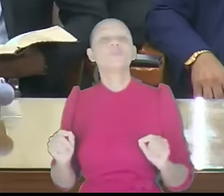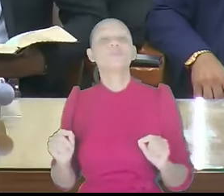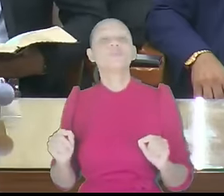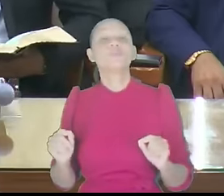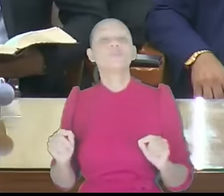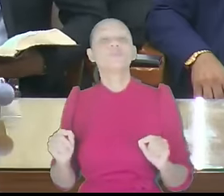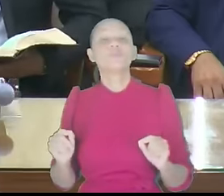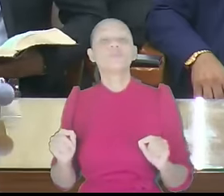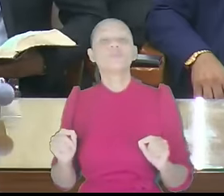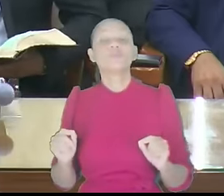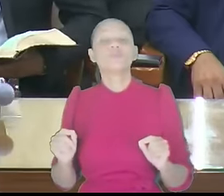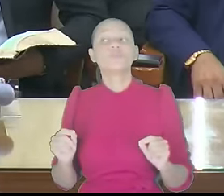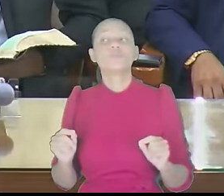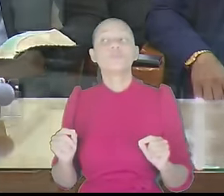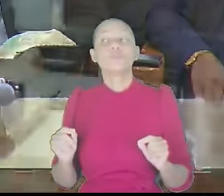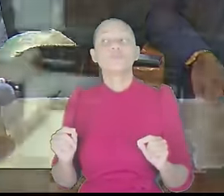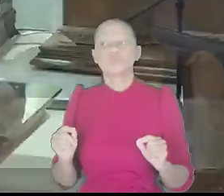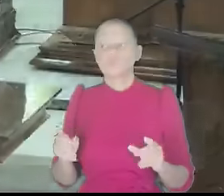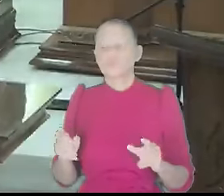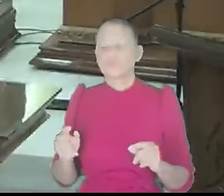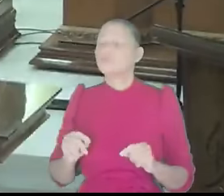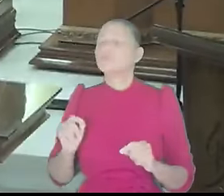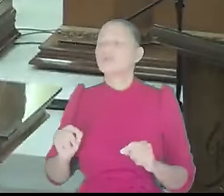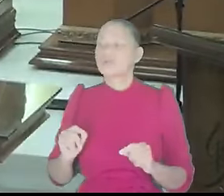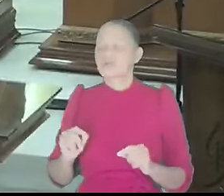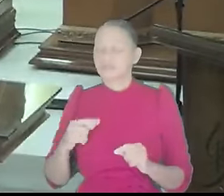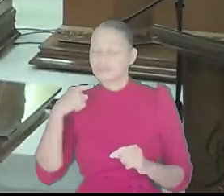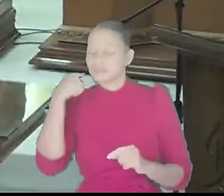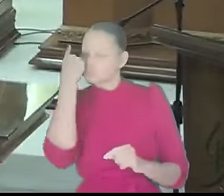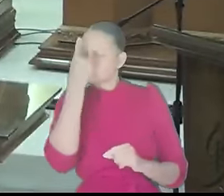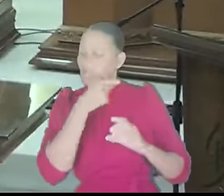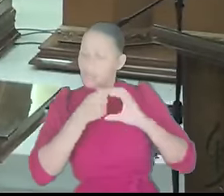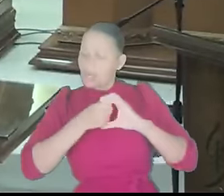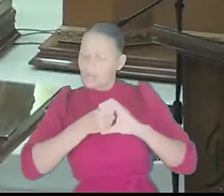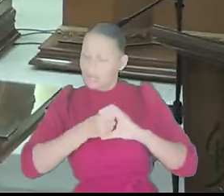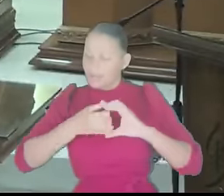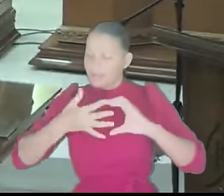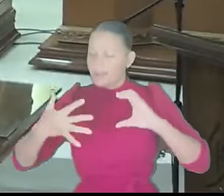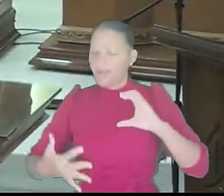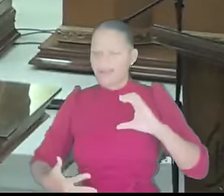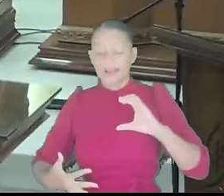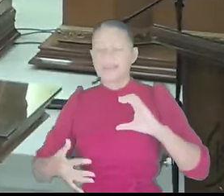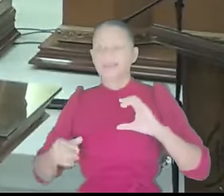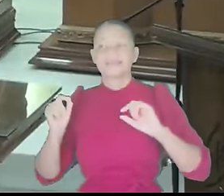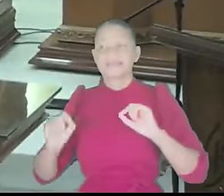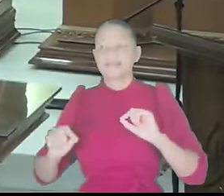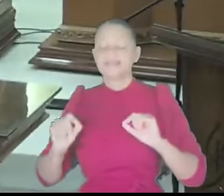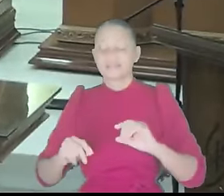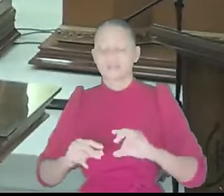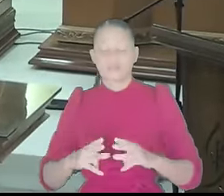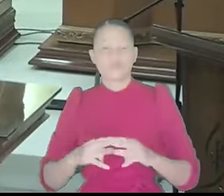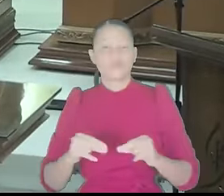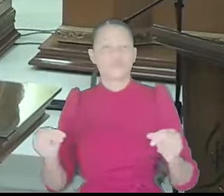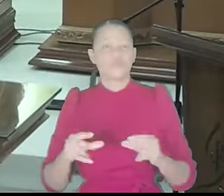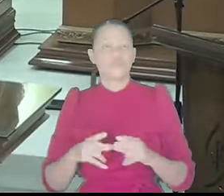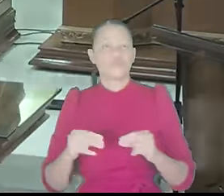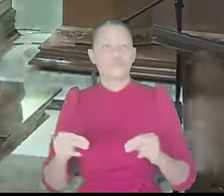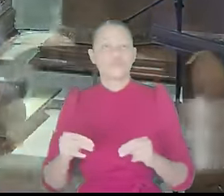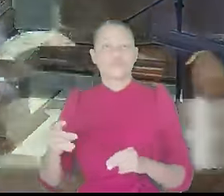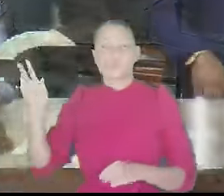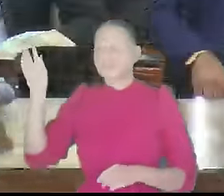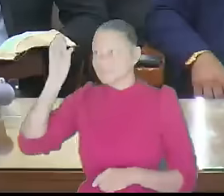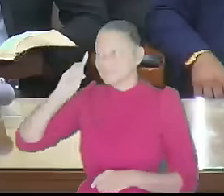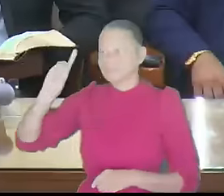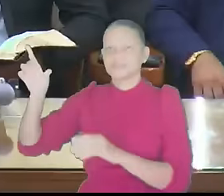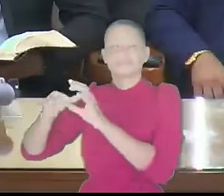seu aspecto é como Líbano. O Líbano. Excelente como os cedros. Quando isso aí ficou para depois. Só quando Deus me autorizar, é